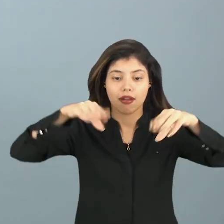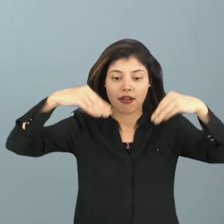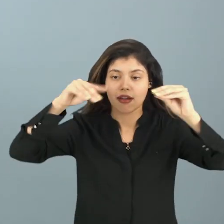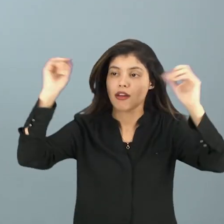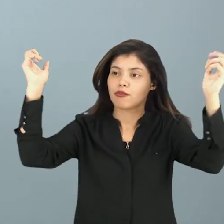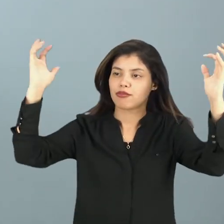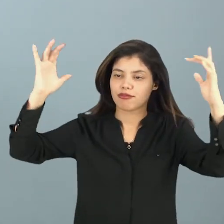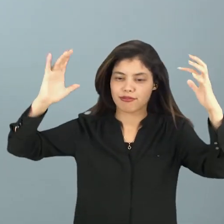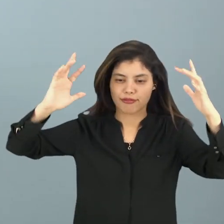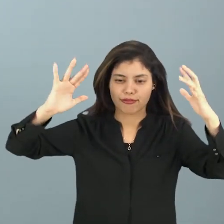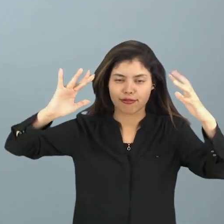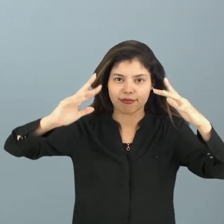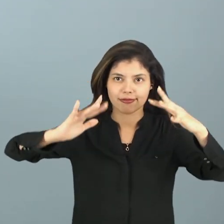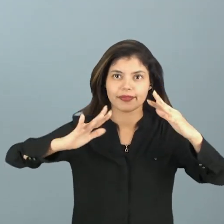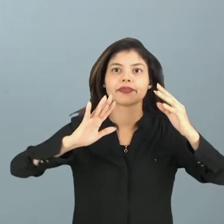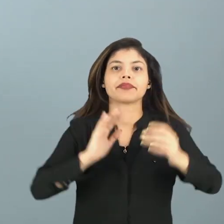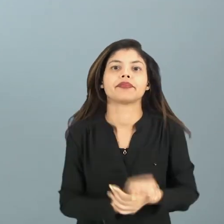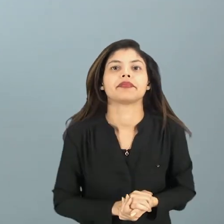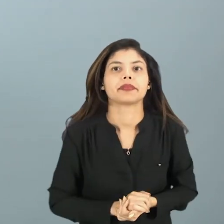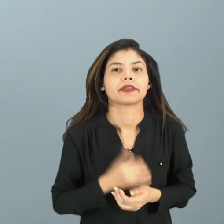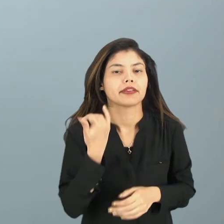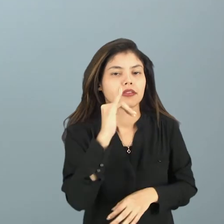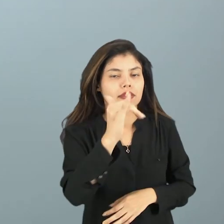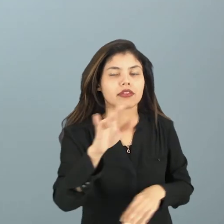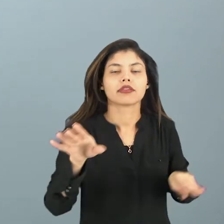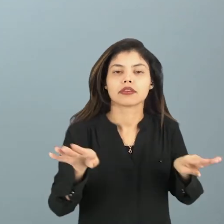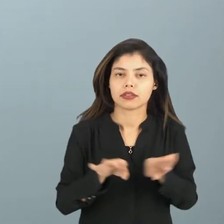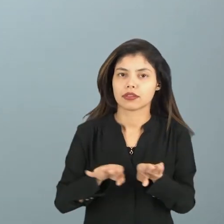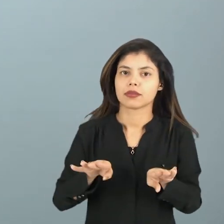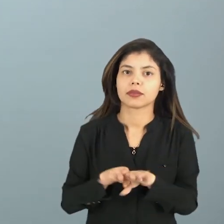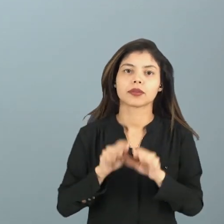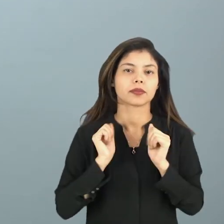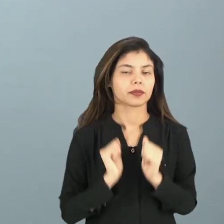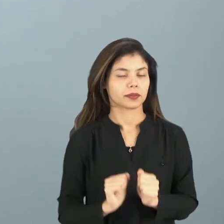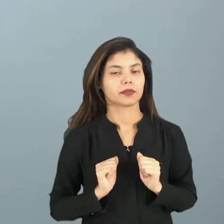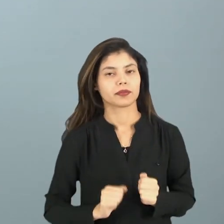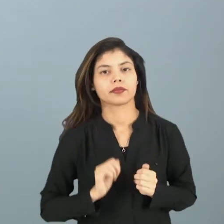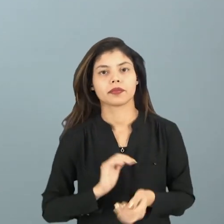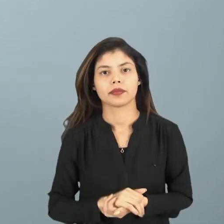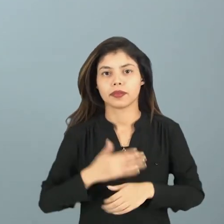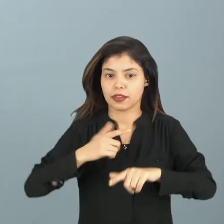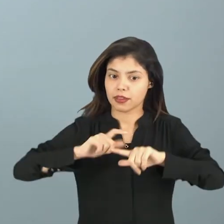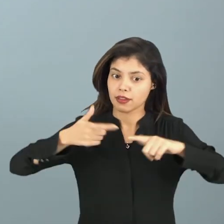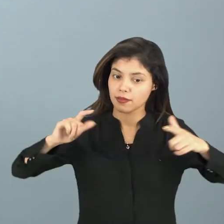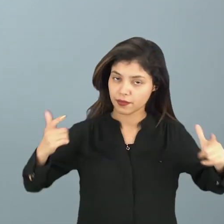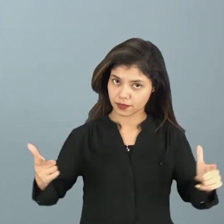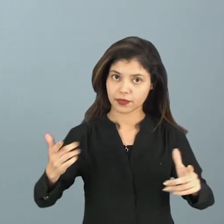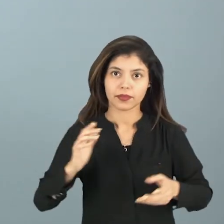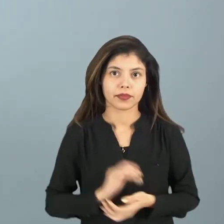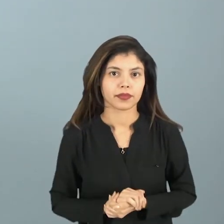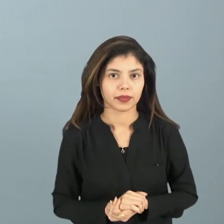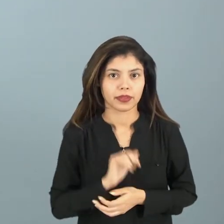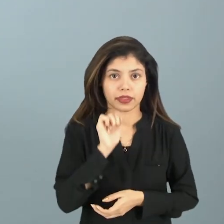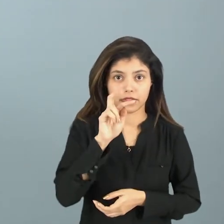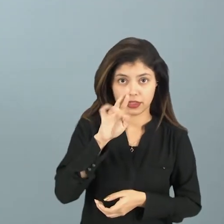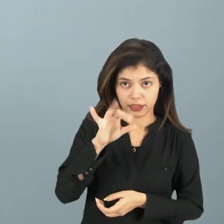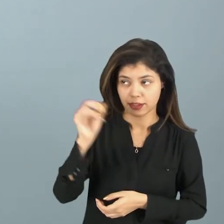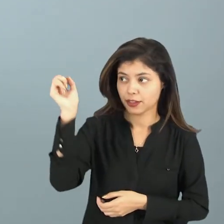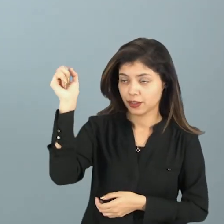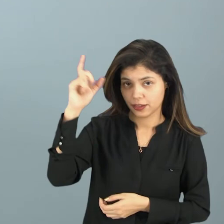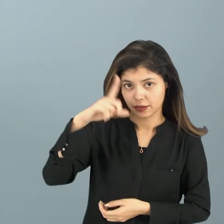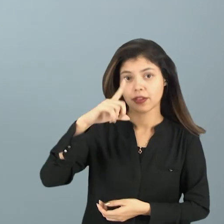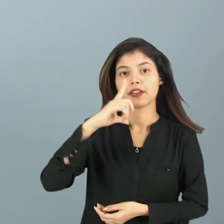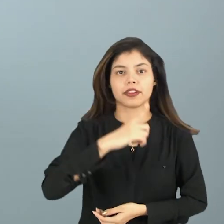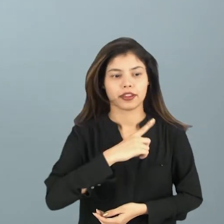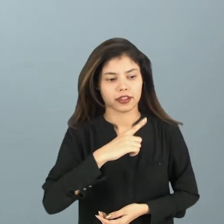uma energia que é emitida pelo sol, e por isso ele é o maior astro luminoso